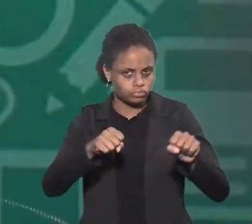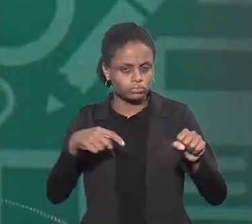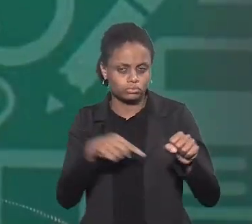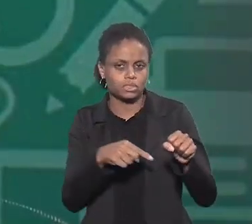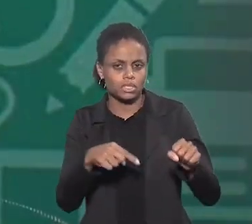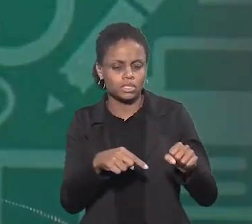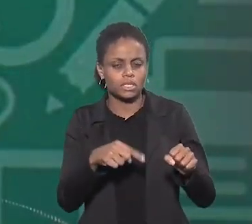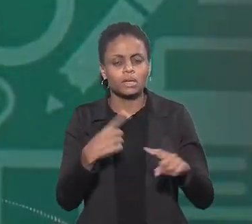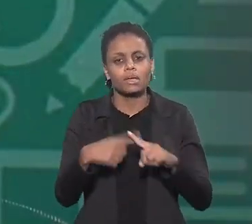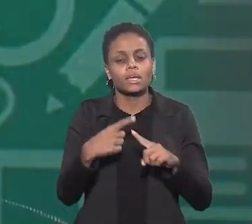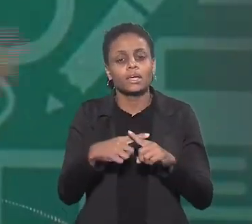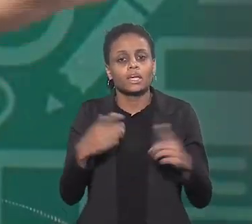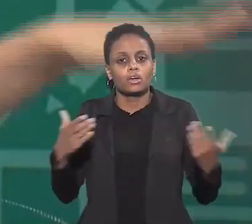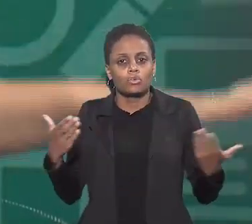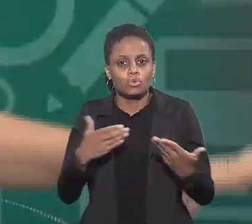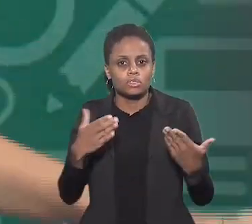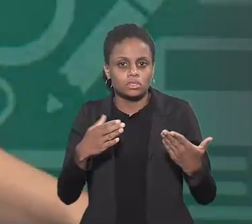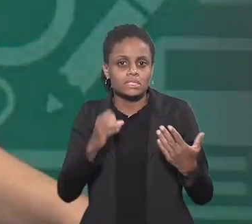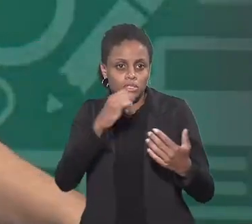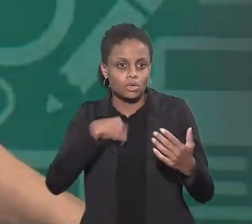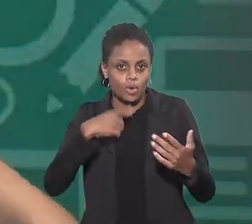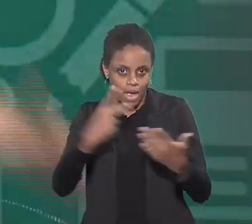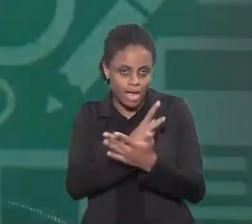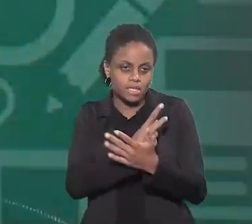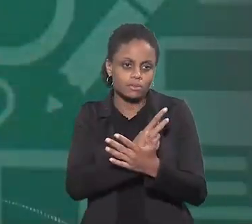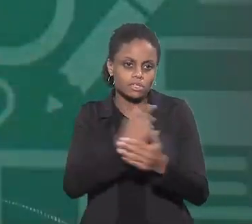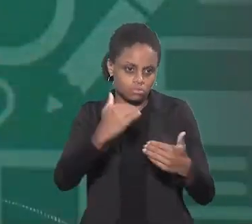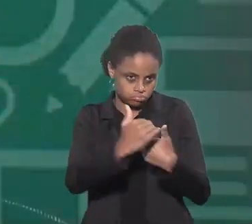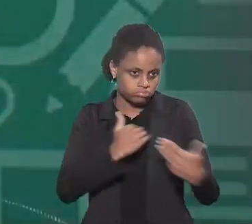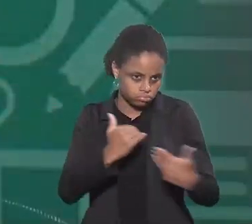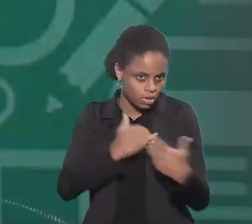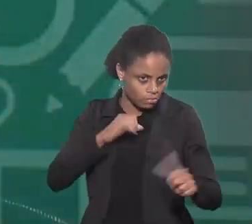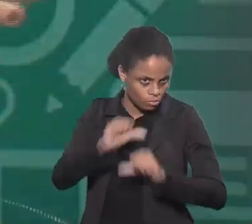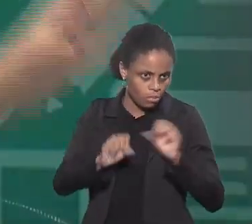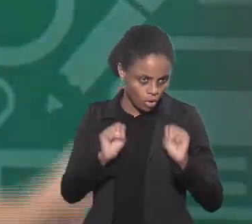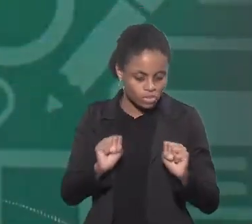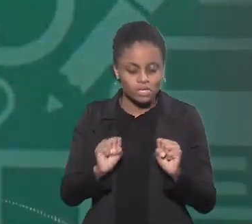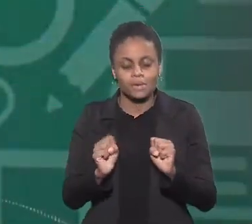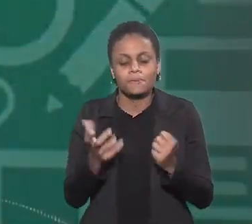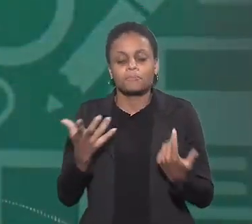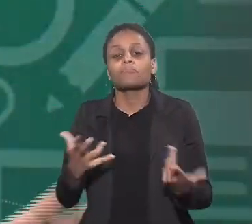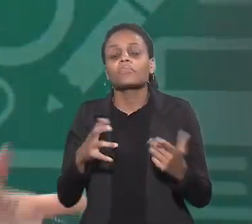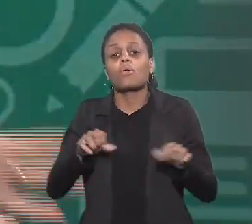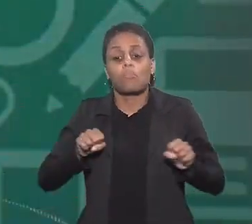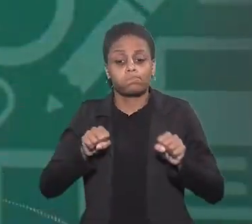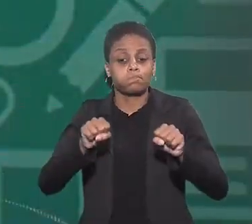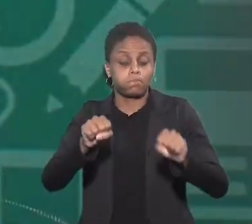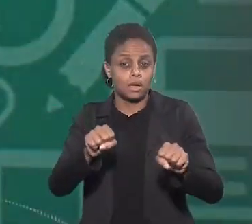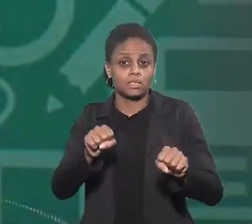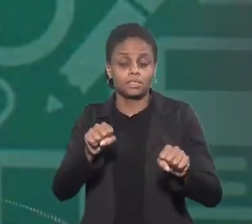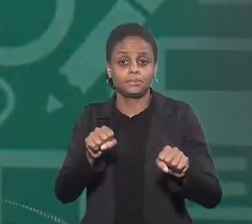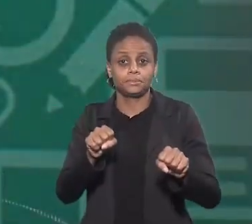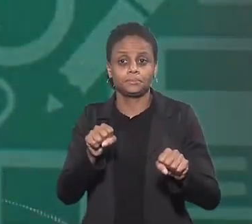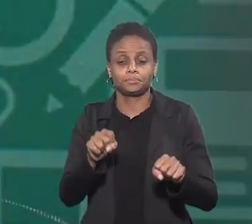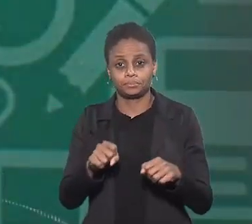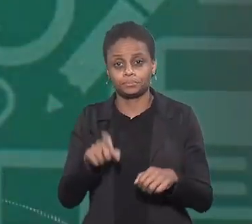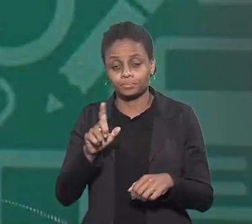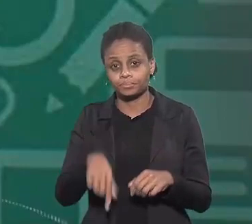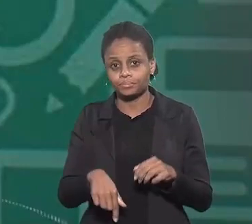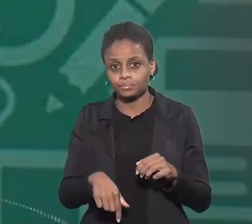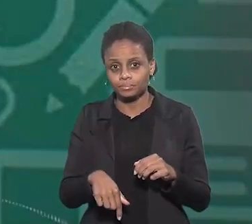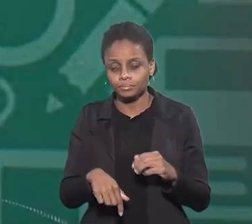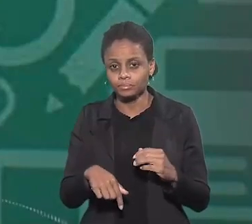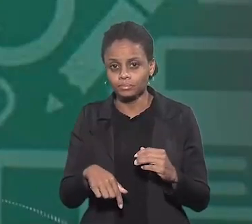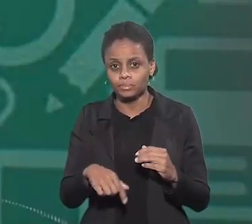porque hoje, me corrija se eu estiver errada, Vitor, o patinete é de uma certa forma regido